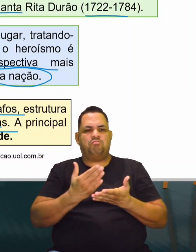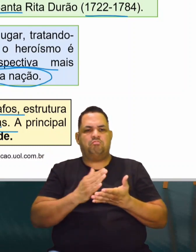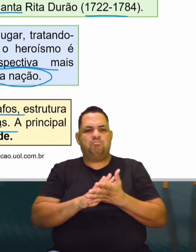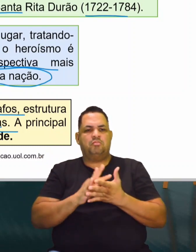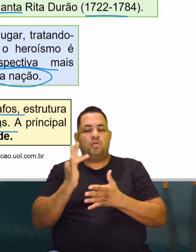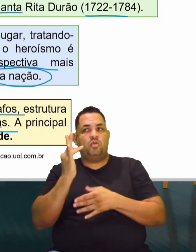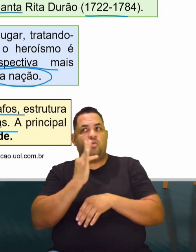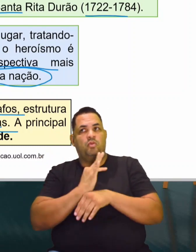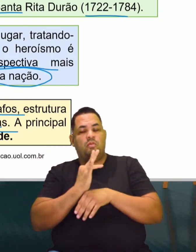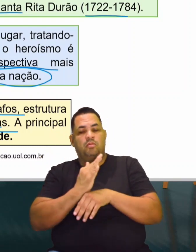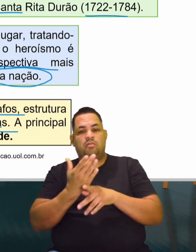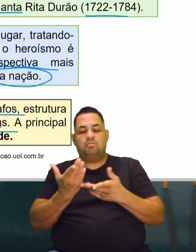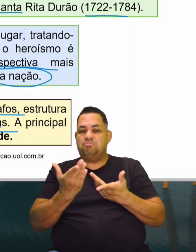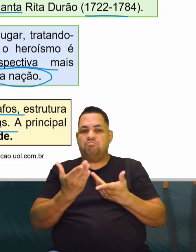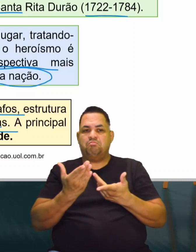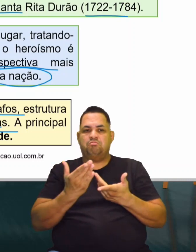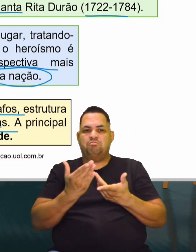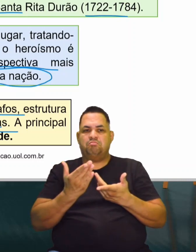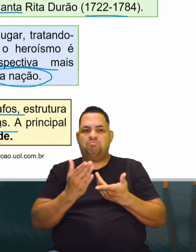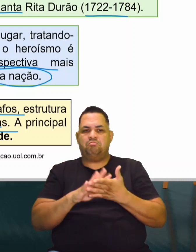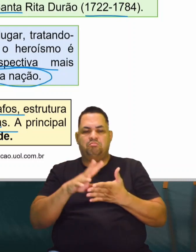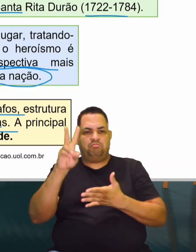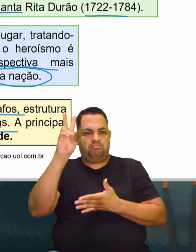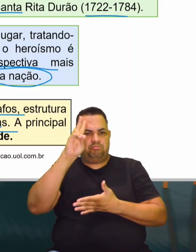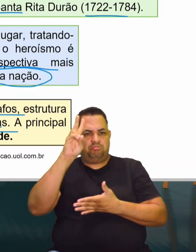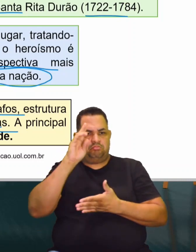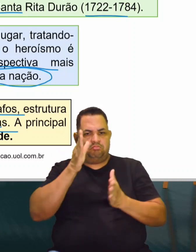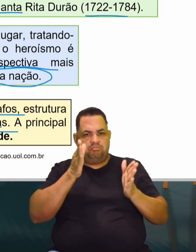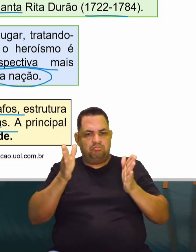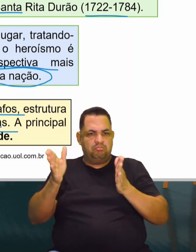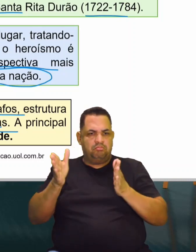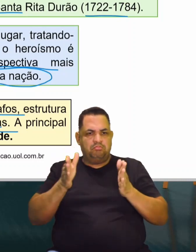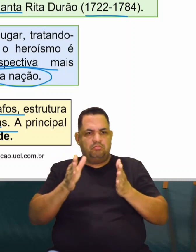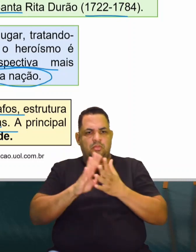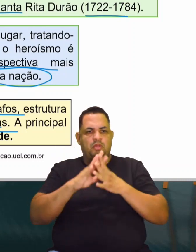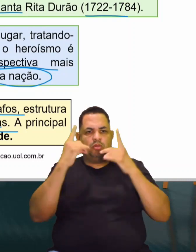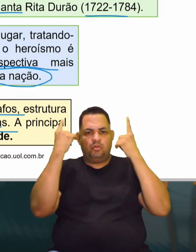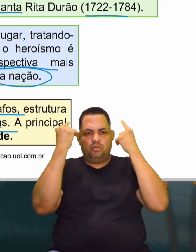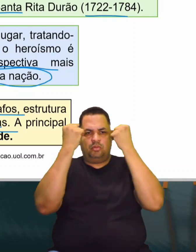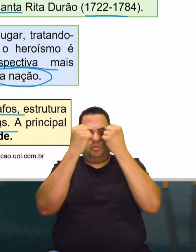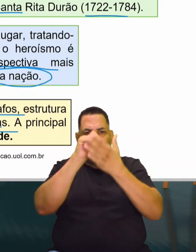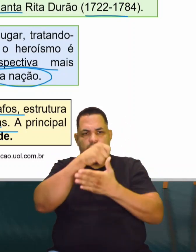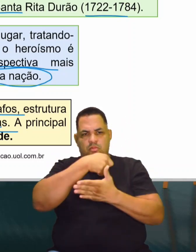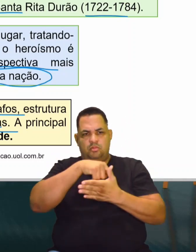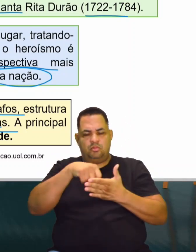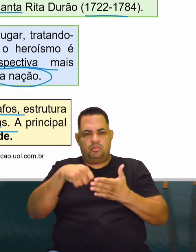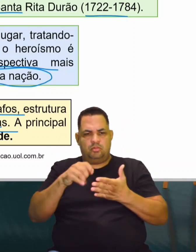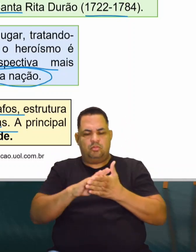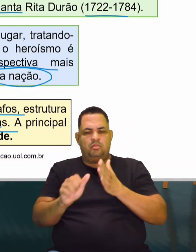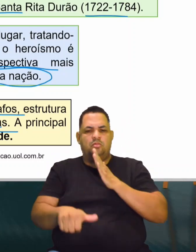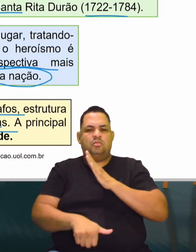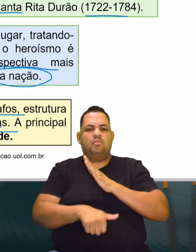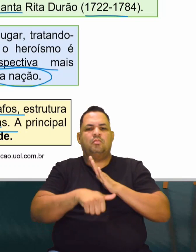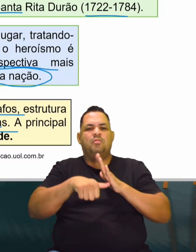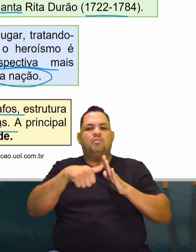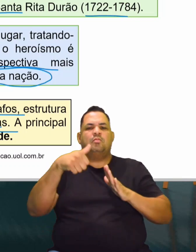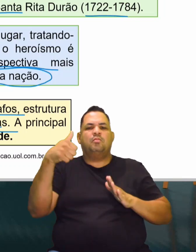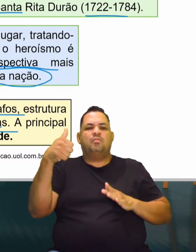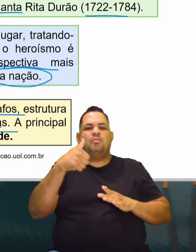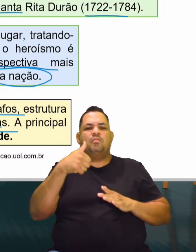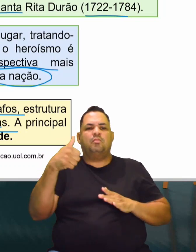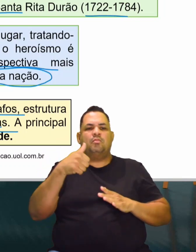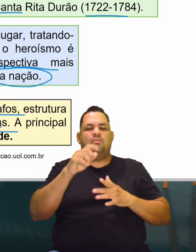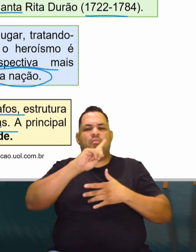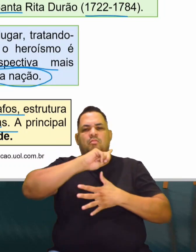a escrita. Então, lembrando que foi nesse período, foram os gregos, né, que escreveram ali as primeiras